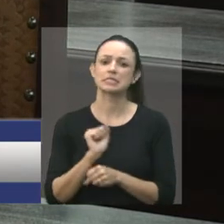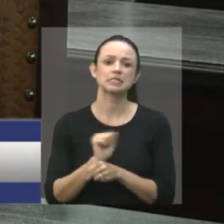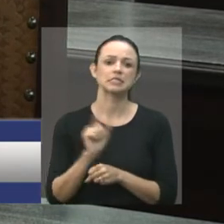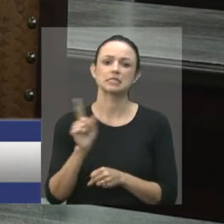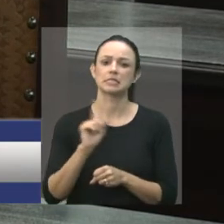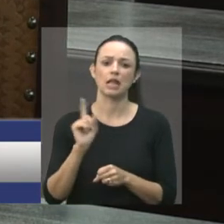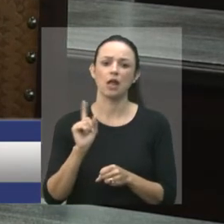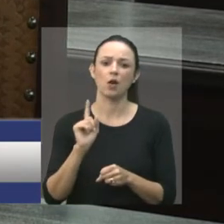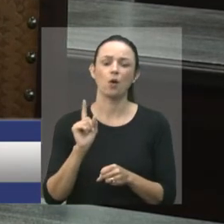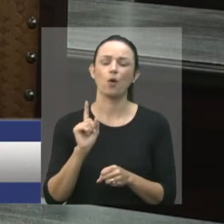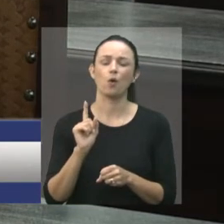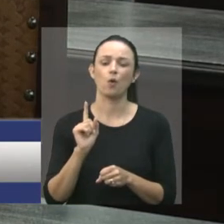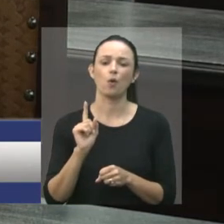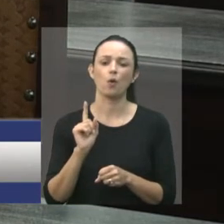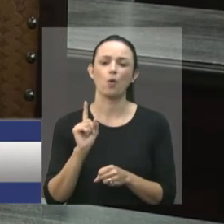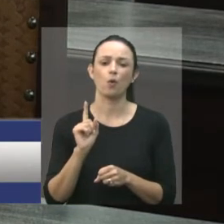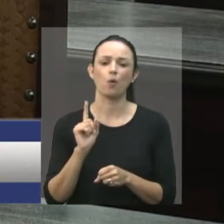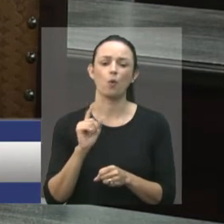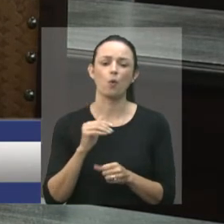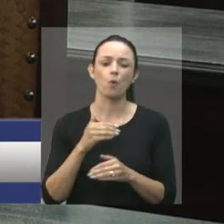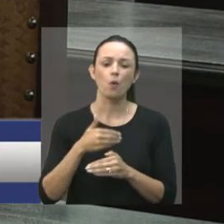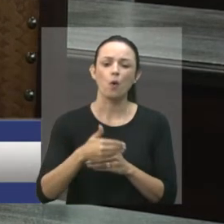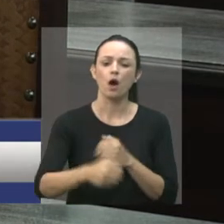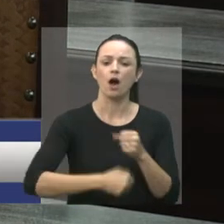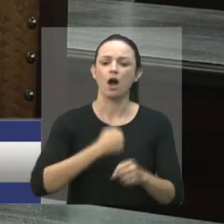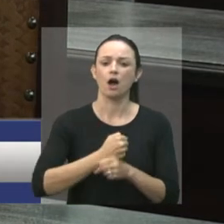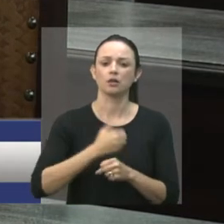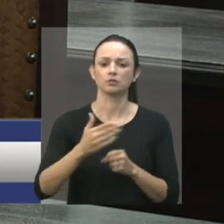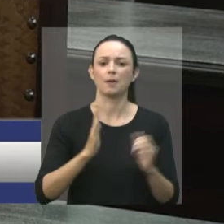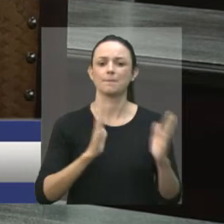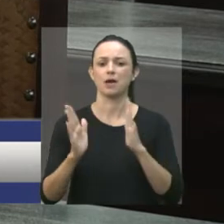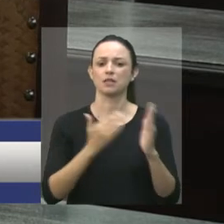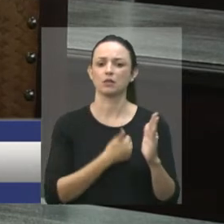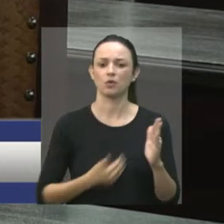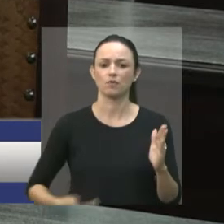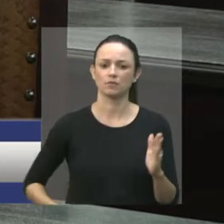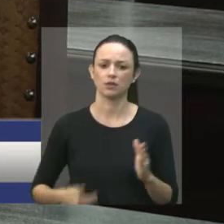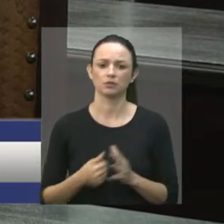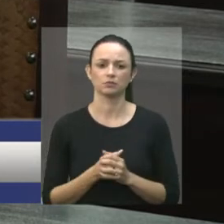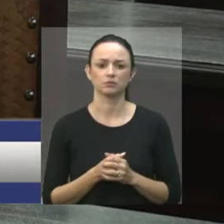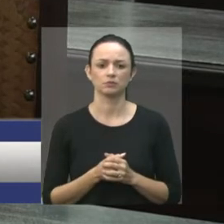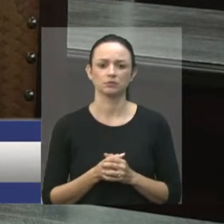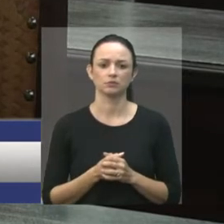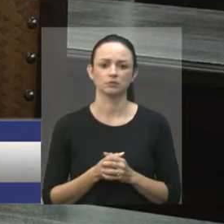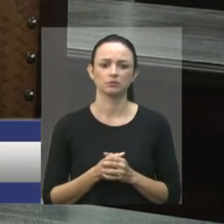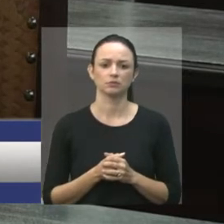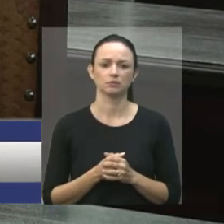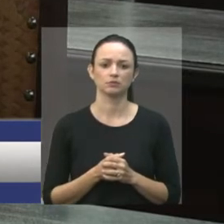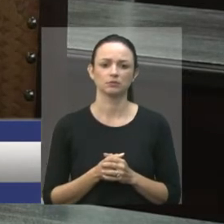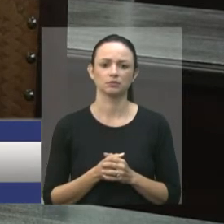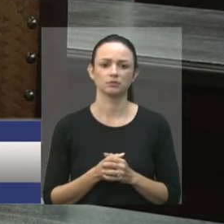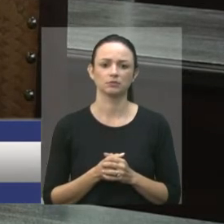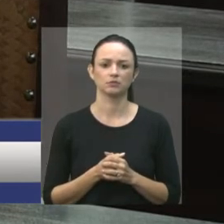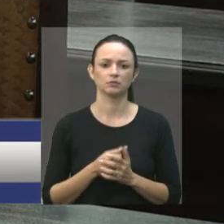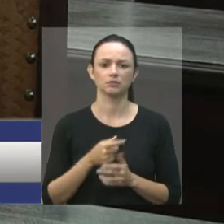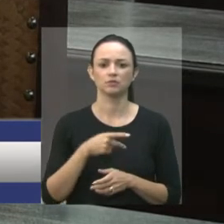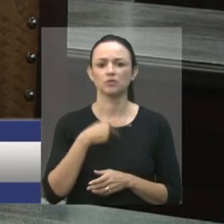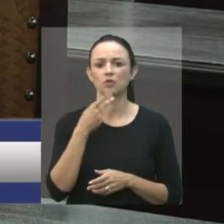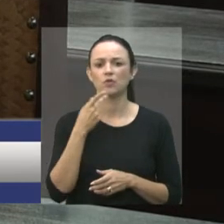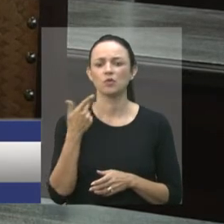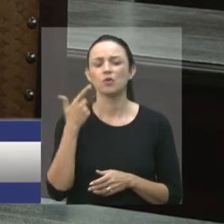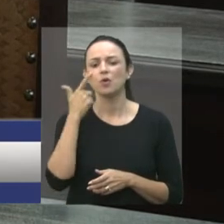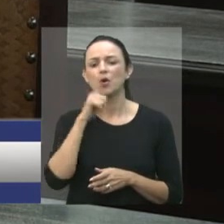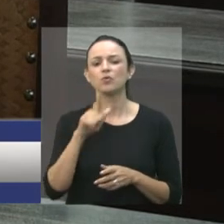findar o ano o mandato do governo para a gente ter e falar assim, colhemos os